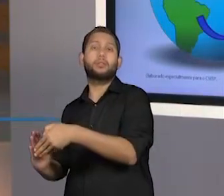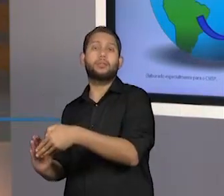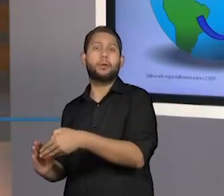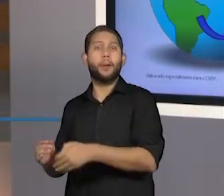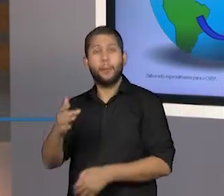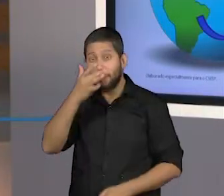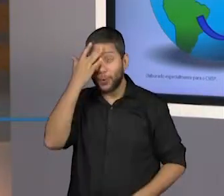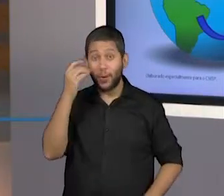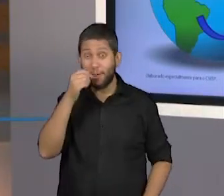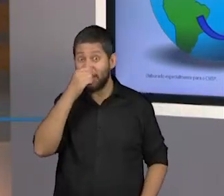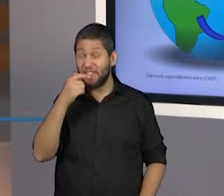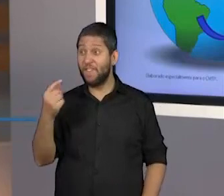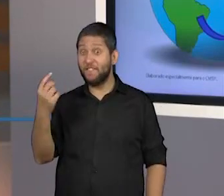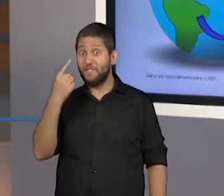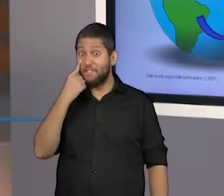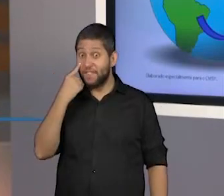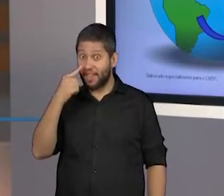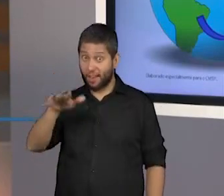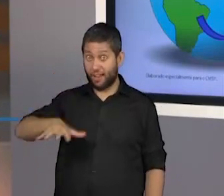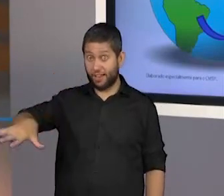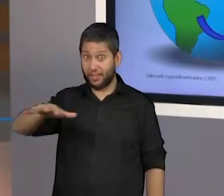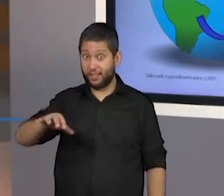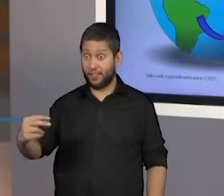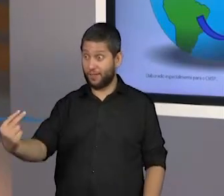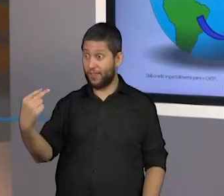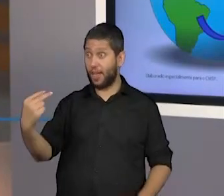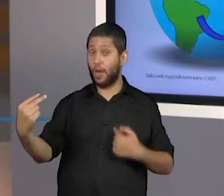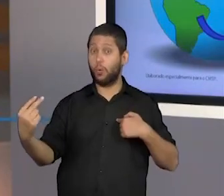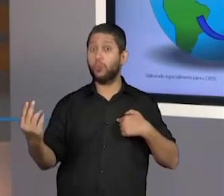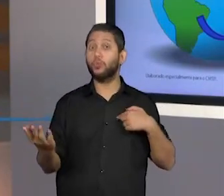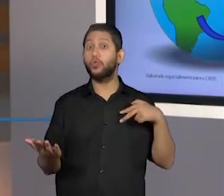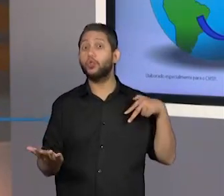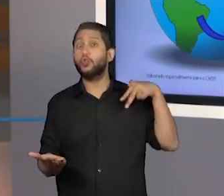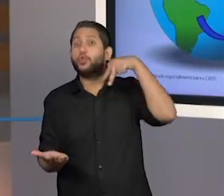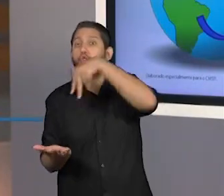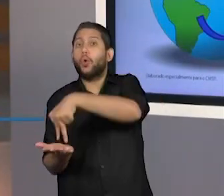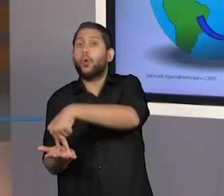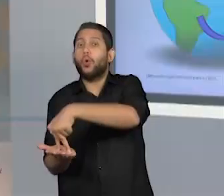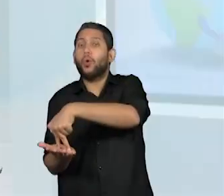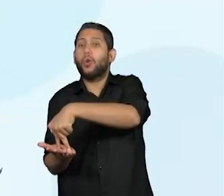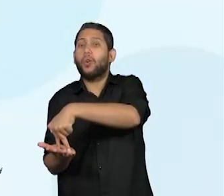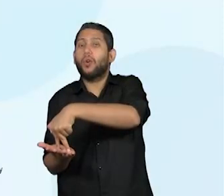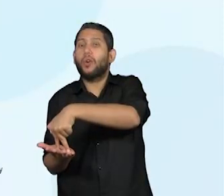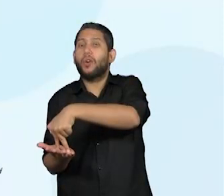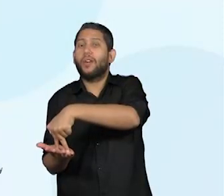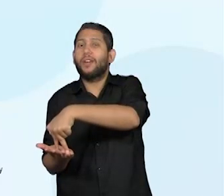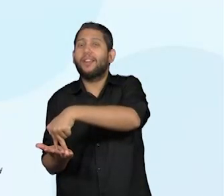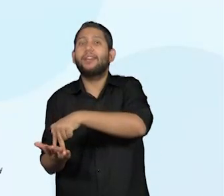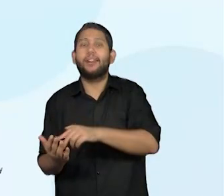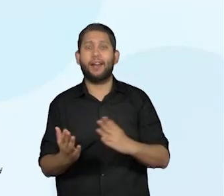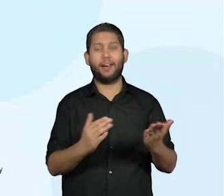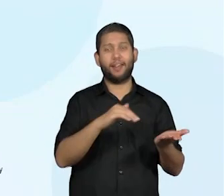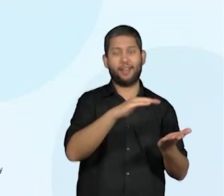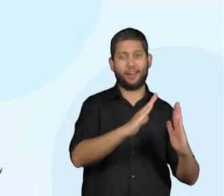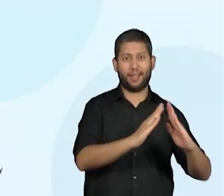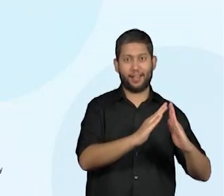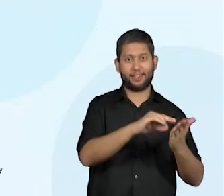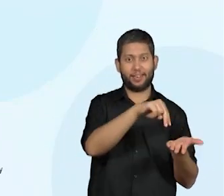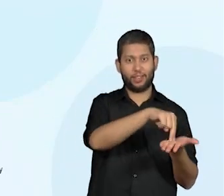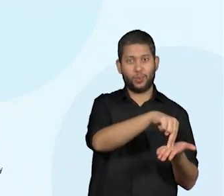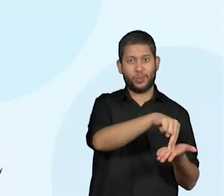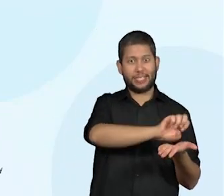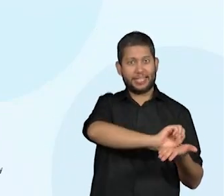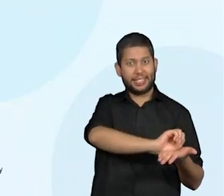Imigrante, movimento de entrada. Dá uma olhada, vamos dar uma olhada na tela. Na tela a gente